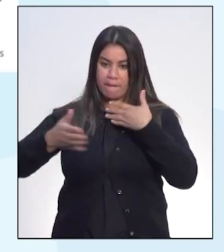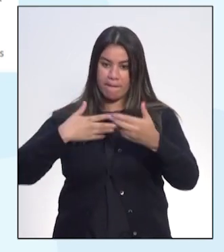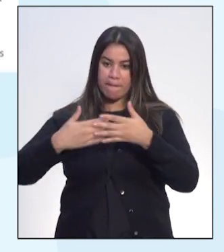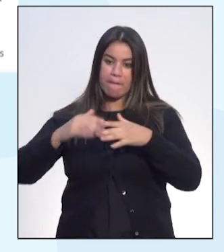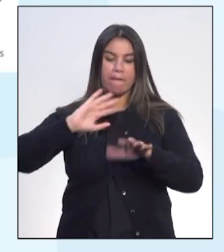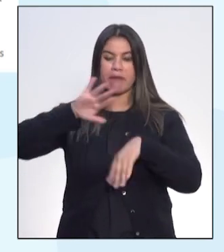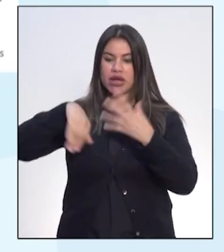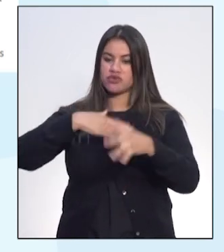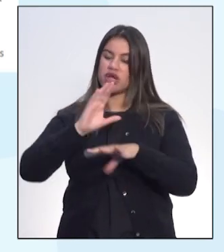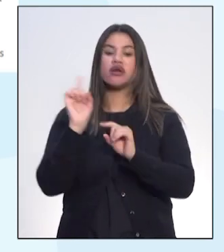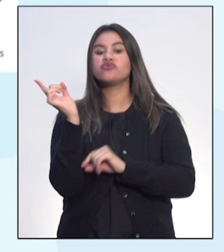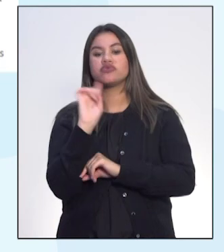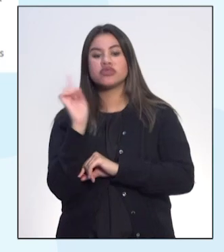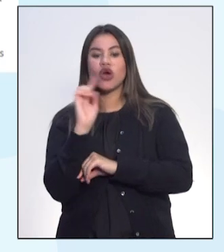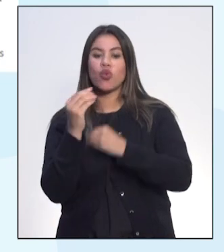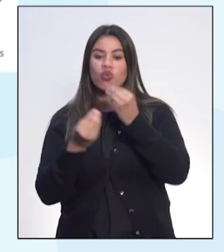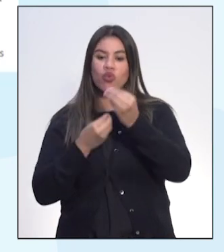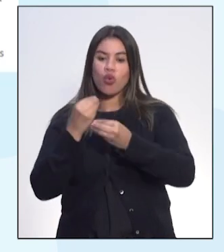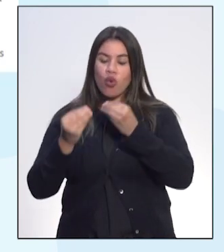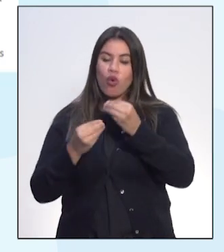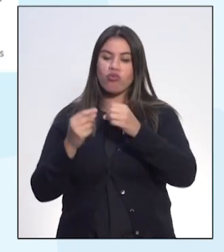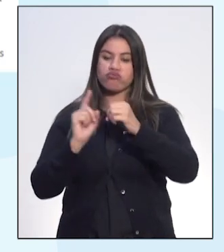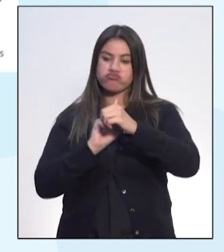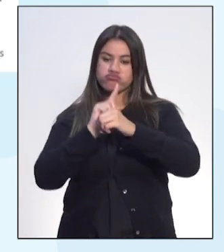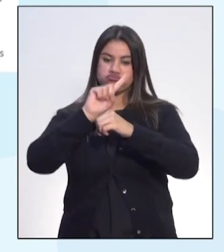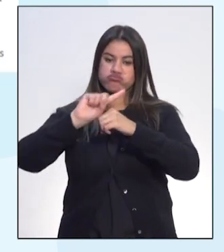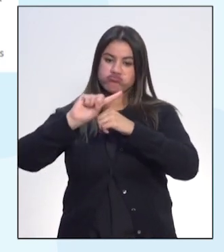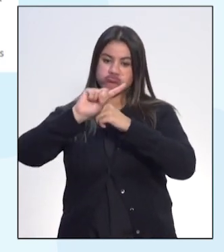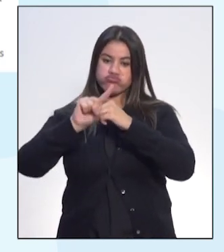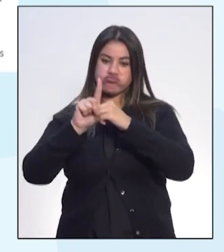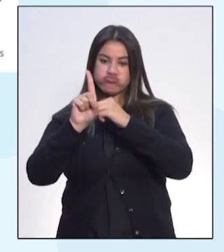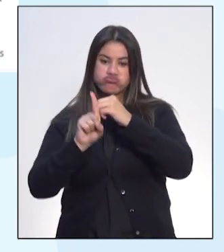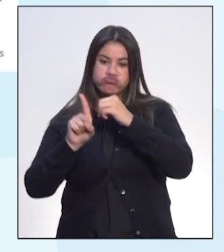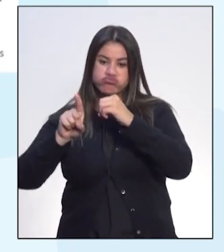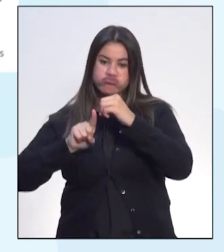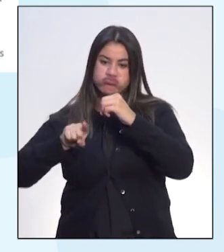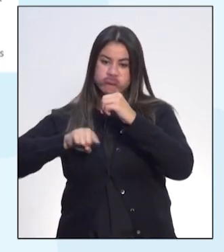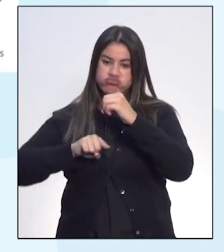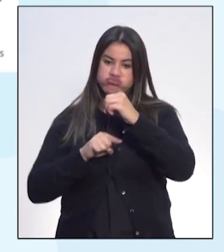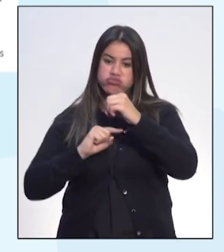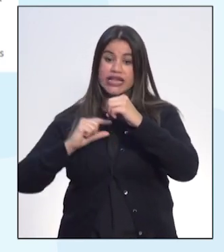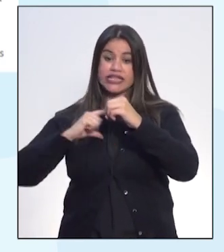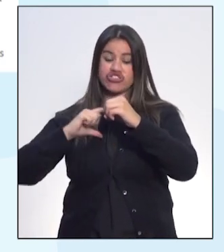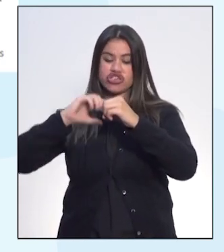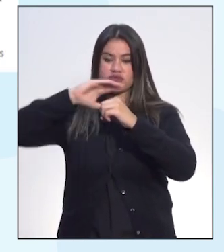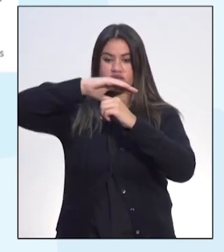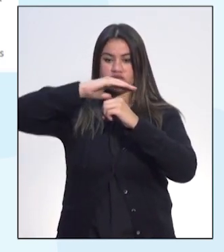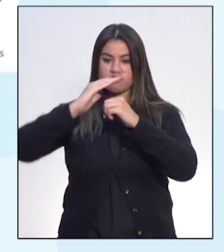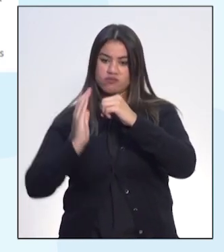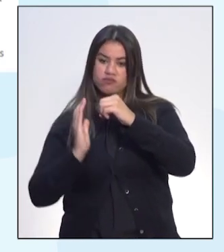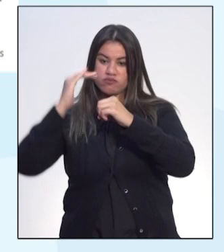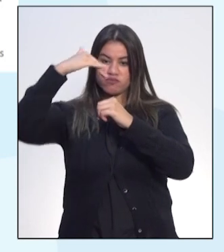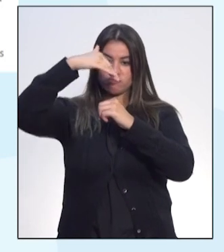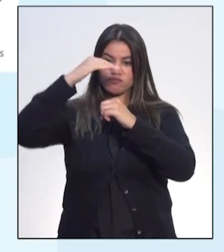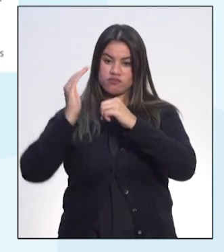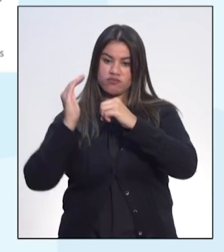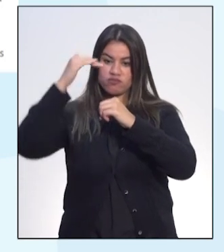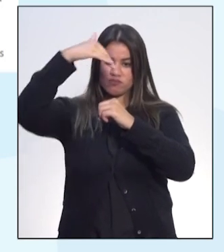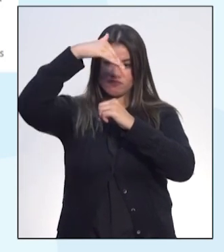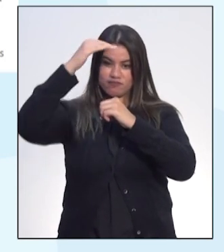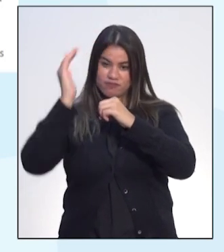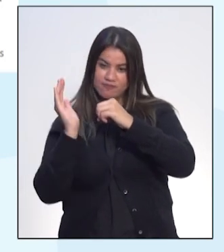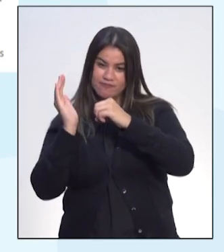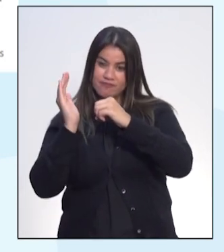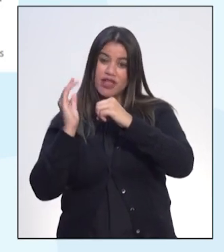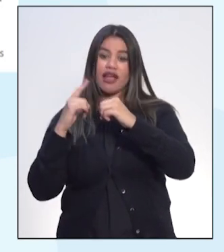desorientado, né, a circulação desses elétrons, sim, ele estava em forma de órbitas, né, ou níveis, camadas, como nós falamos. Aí tem os modelos